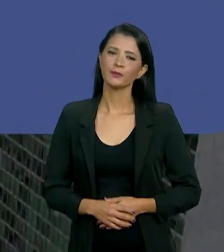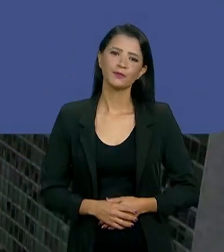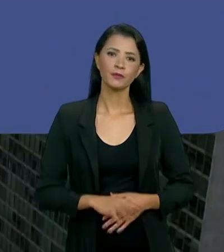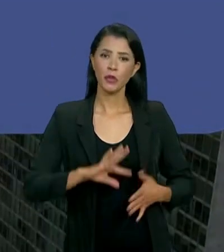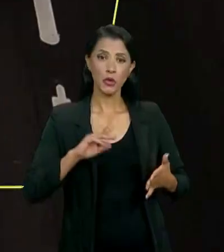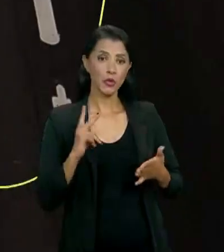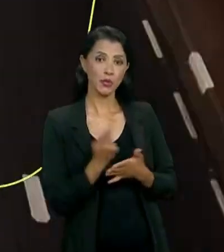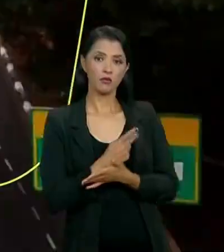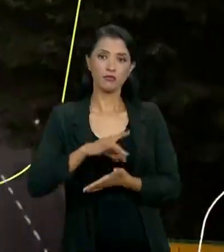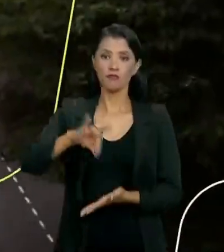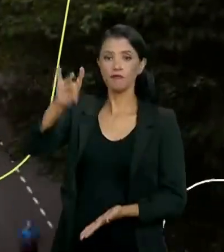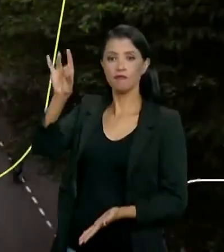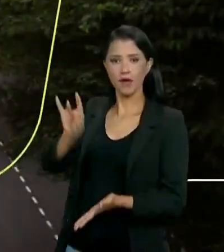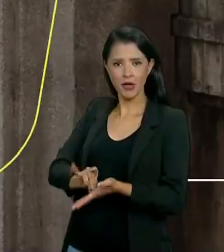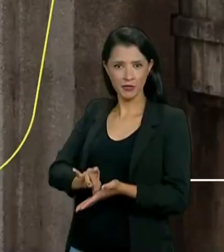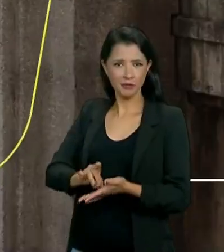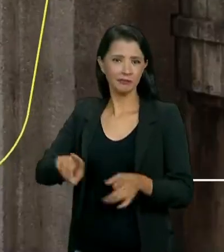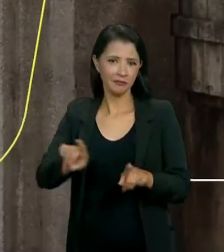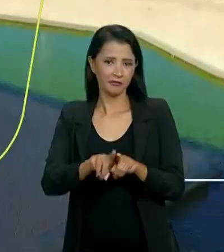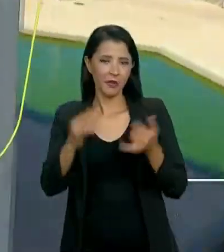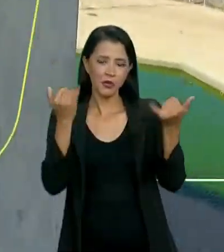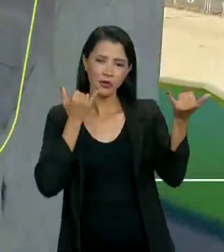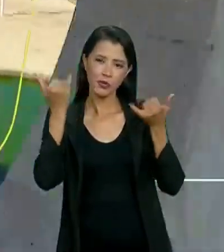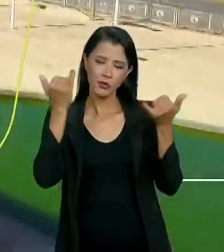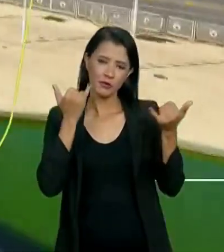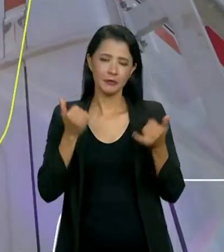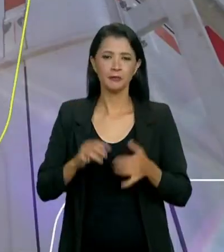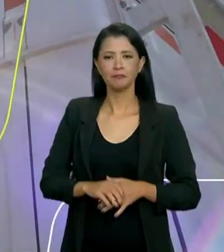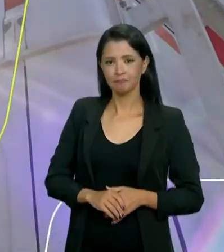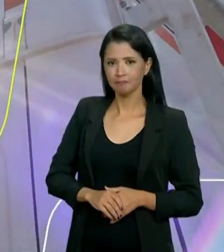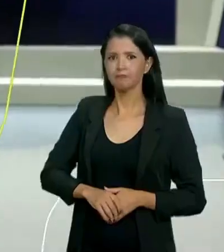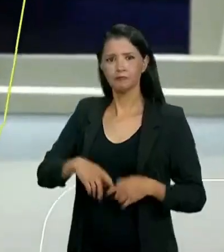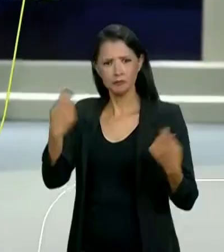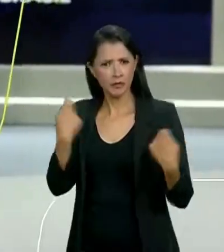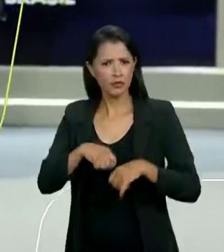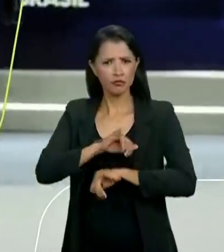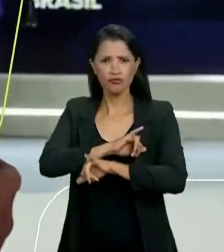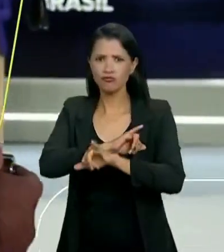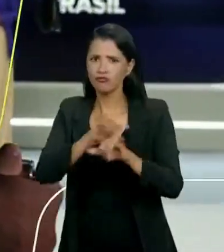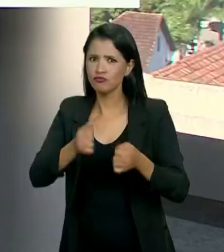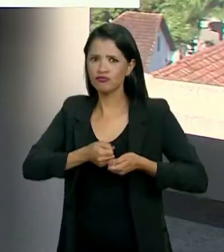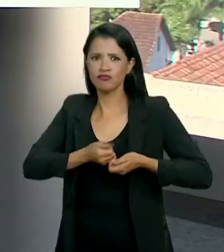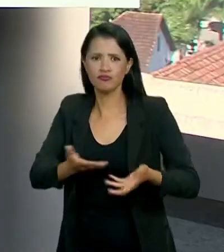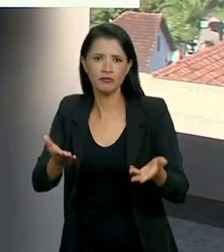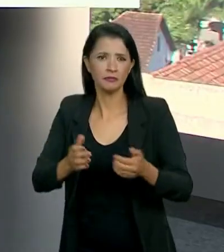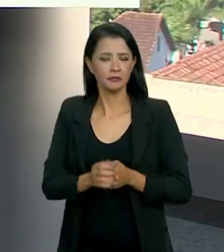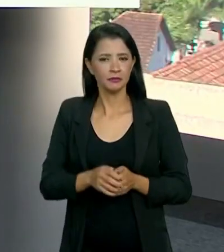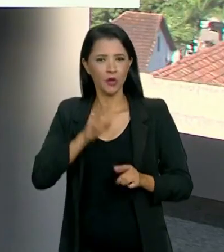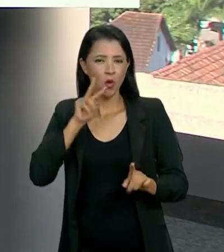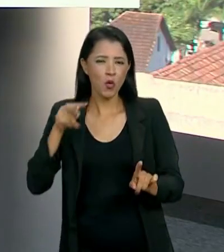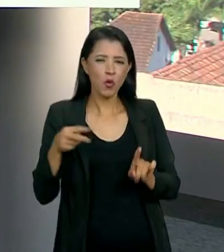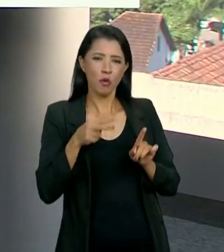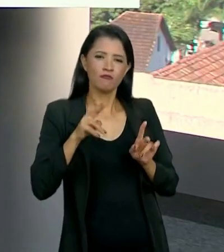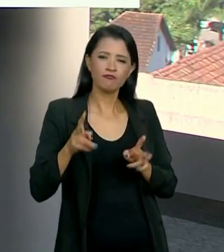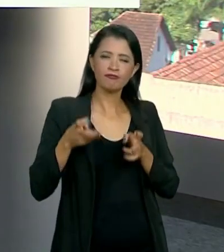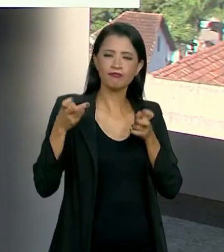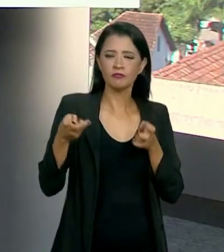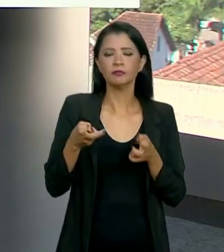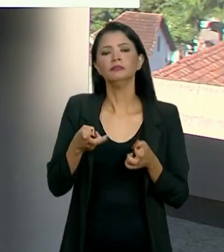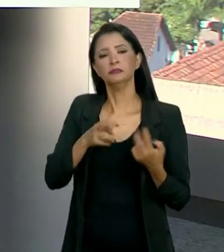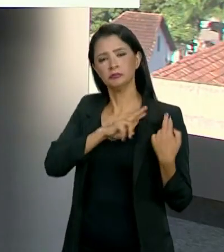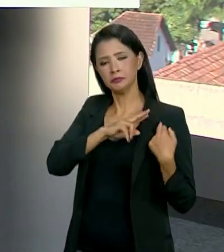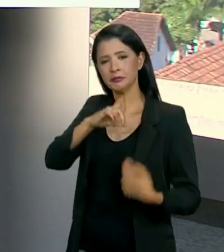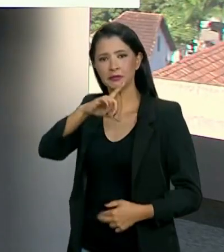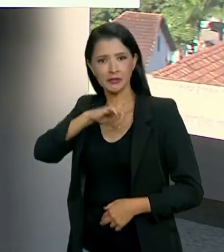Os acontecimentos, os fatos, as notícias precisam ser vistos. Com um olhar profundo,